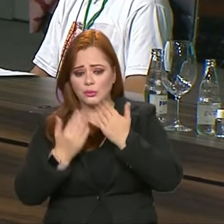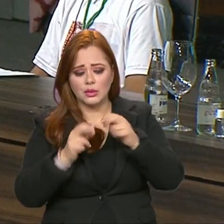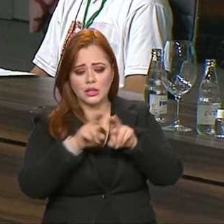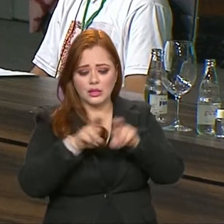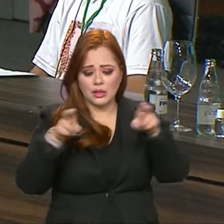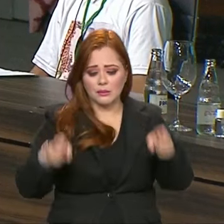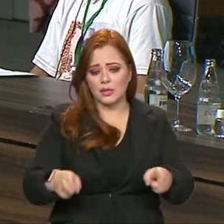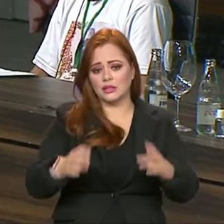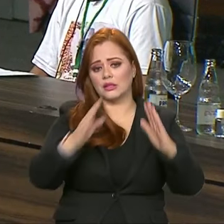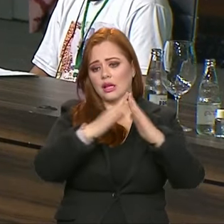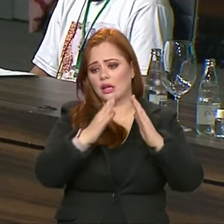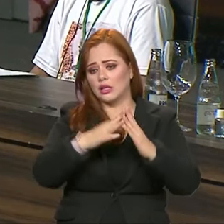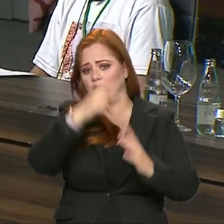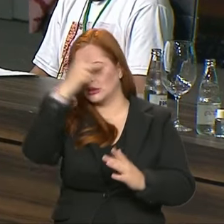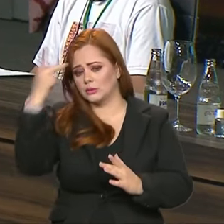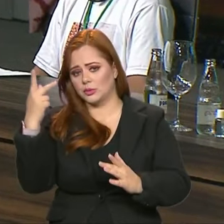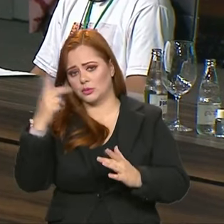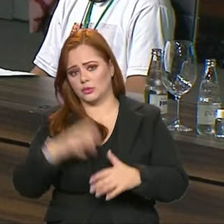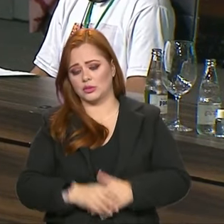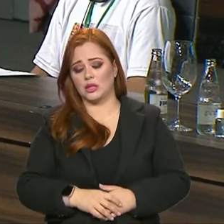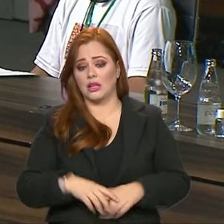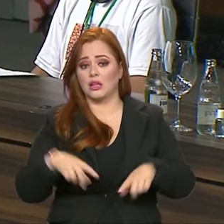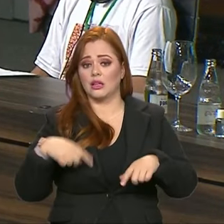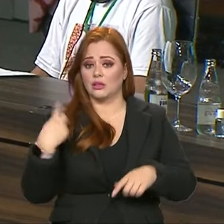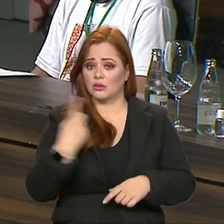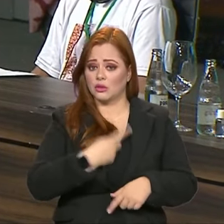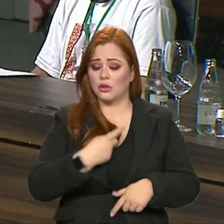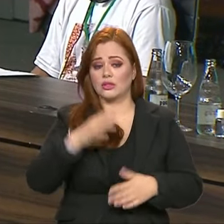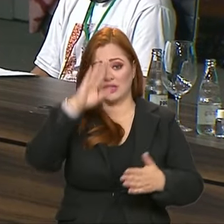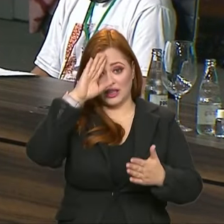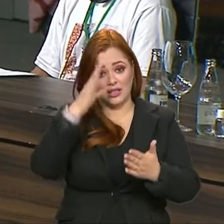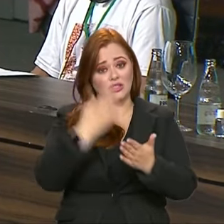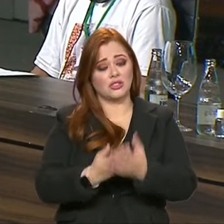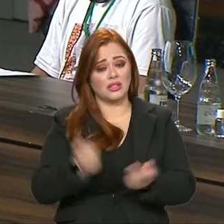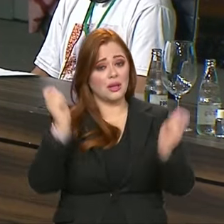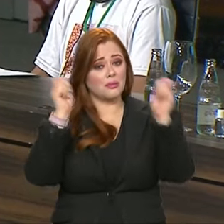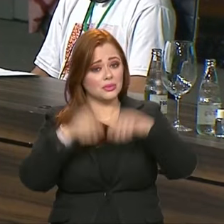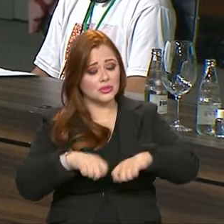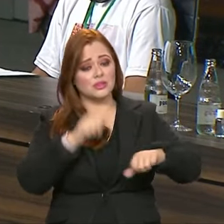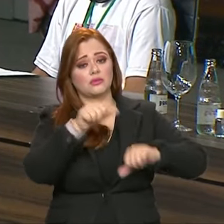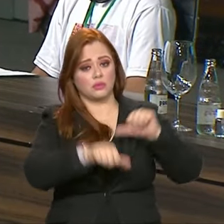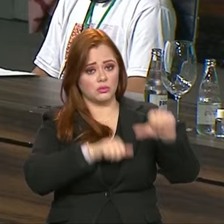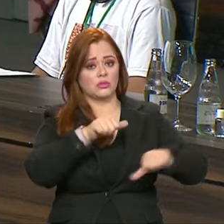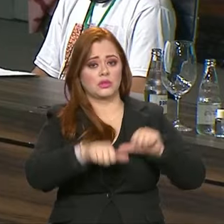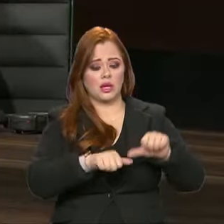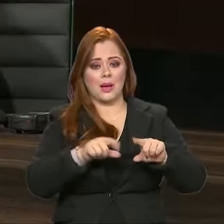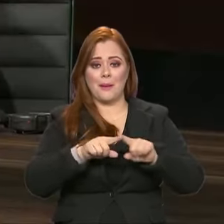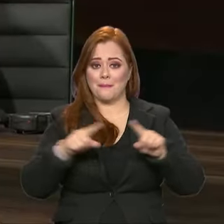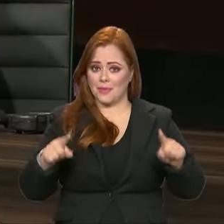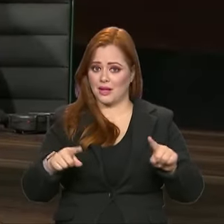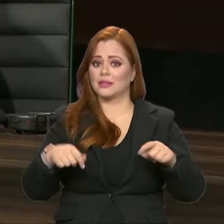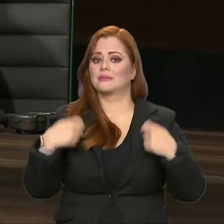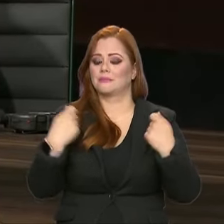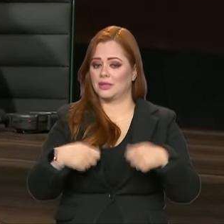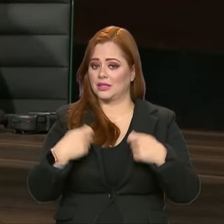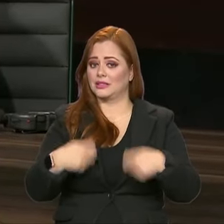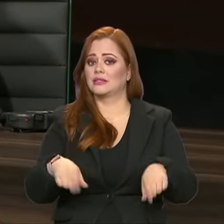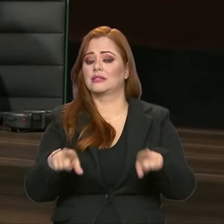daqueles que vêm governando. Então, acreditamos que é possível fazer a mudança, mas esta mudança se